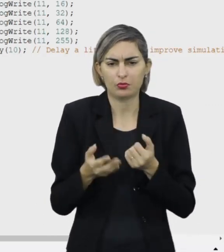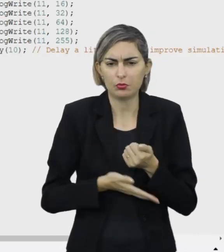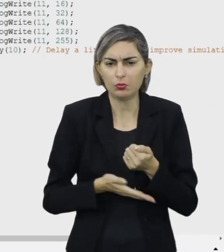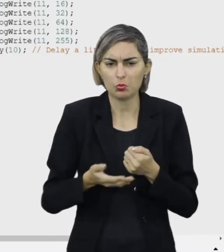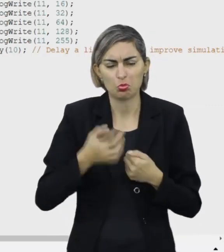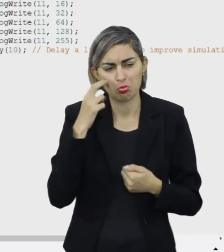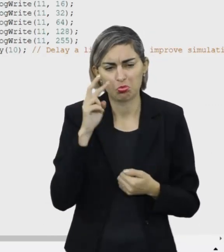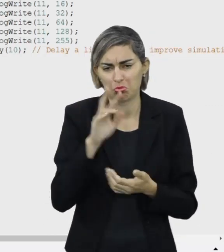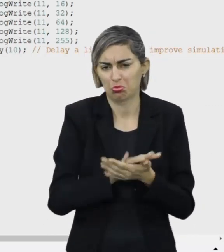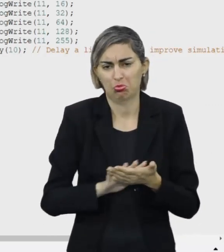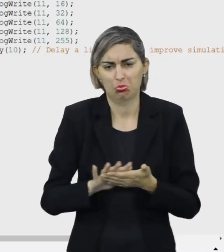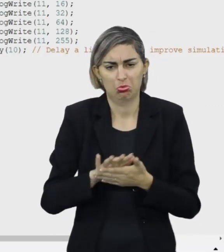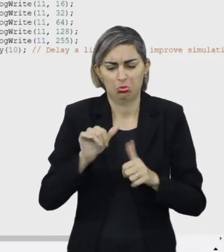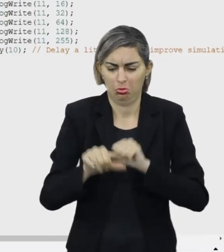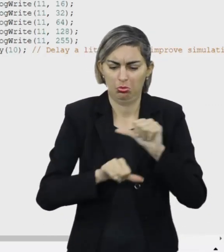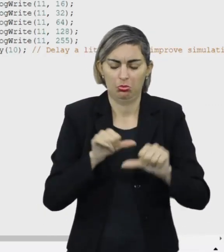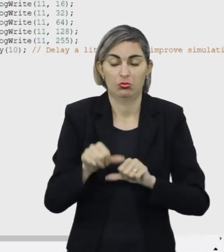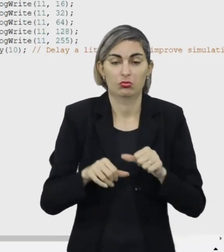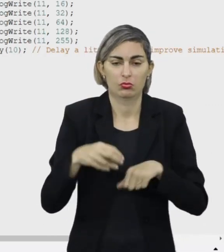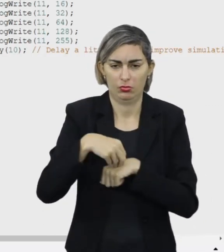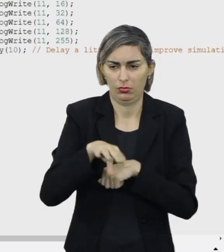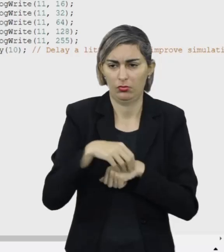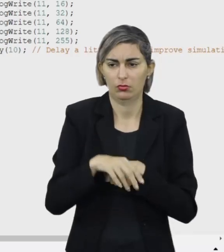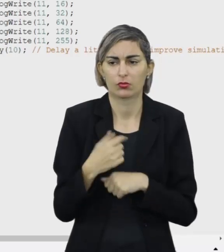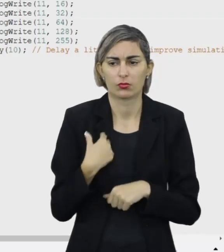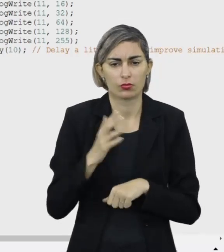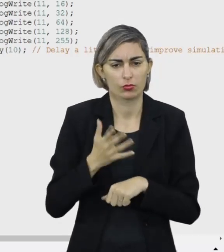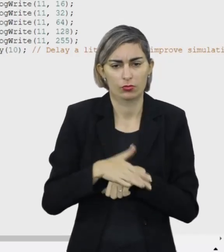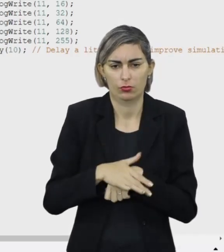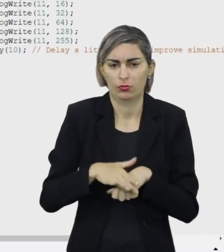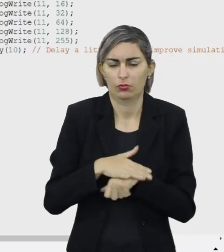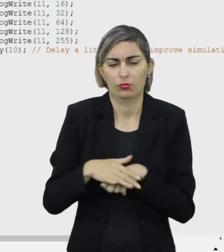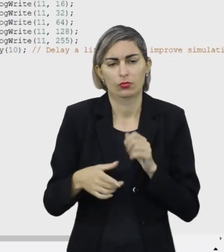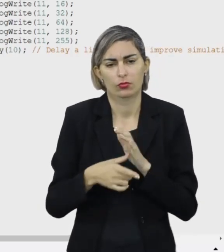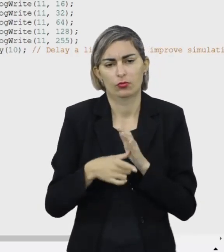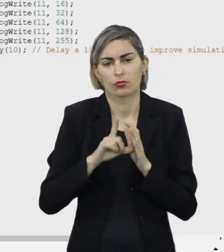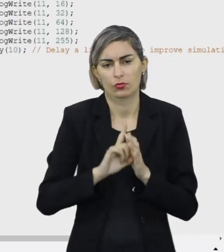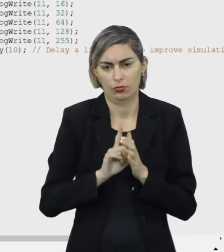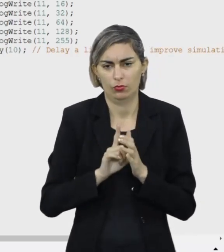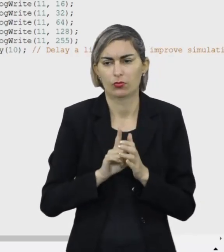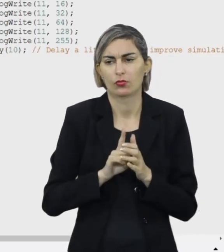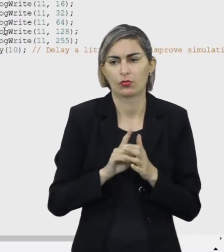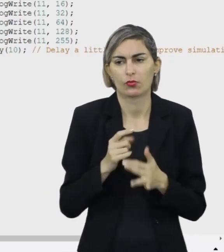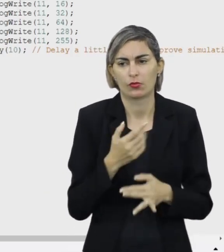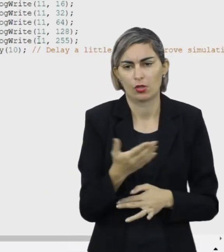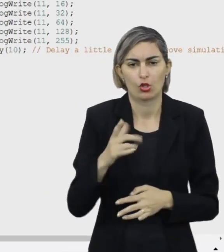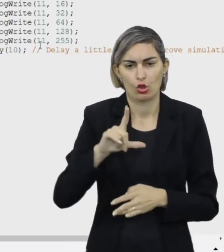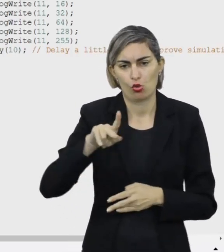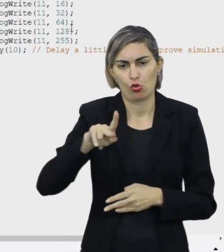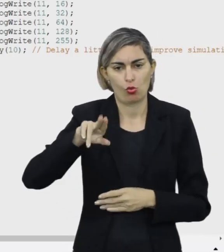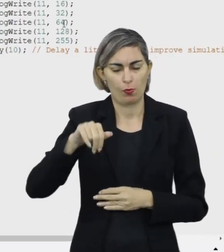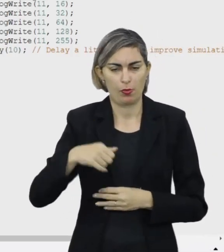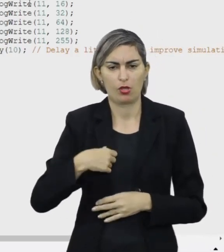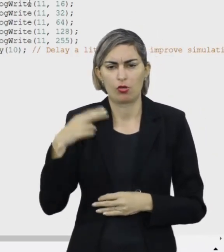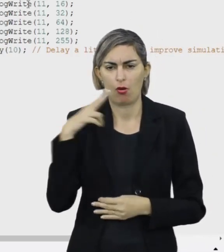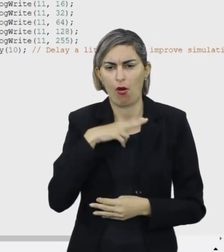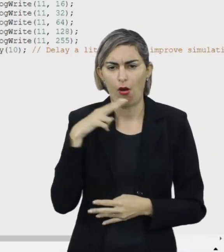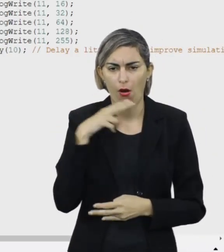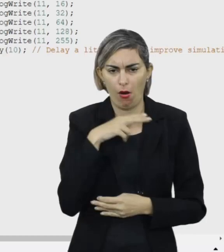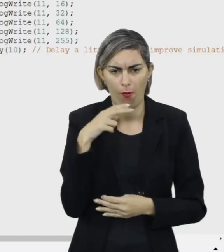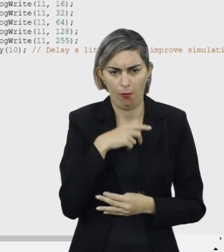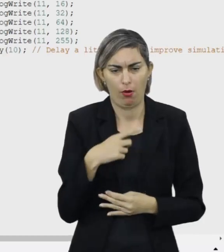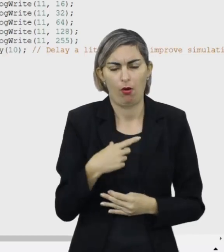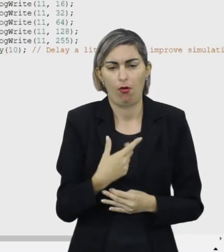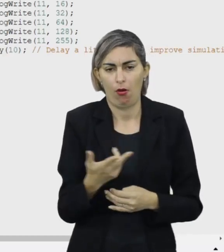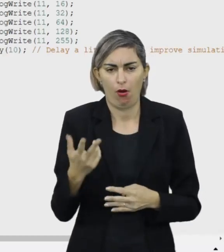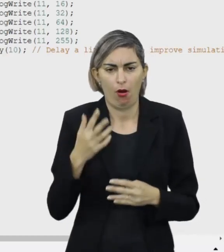vê muitas mudanças, porque aqui passa muito por aquilo que a gente já conversou antes, tá? O loop, essa função loop, ela é executada muito rapidamente.